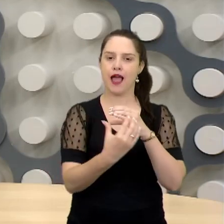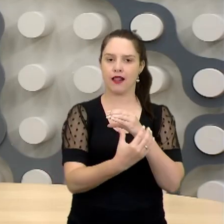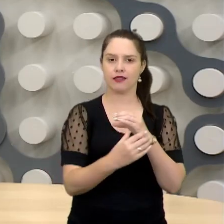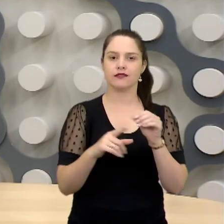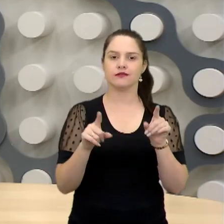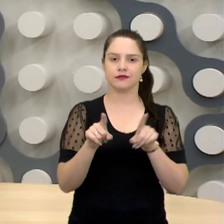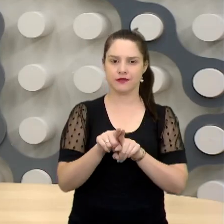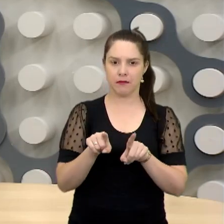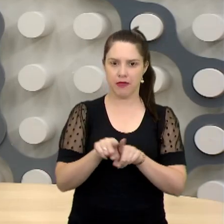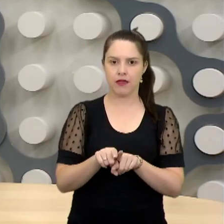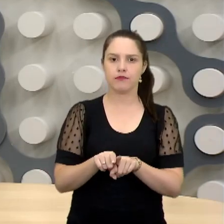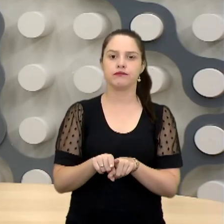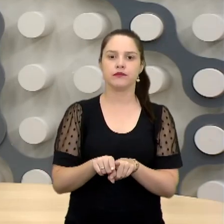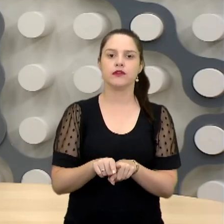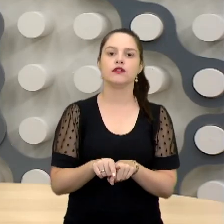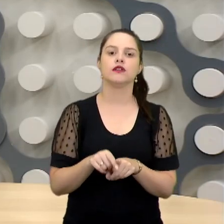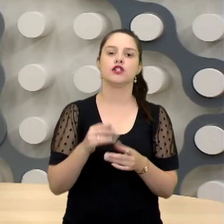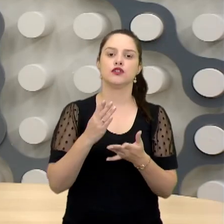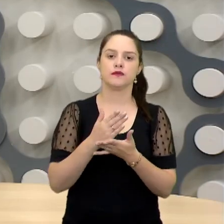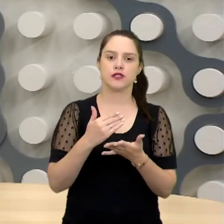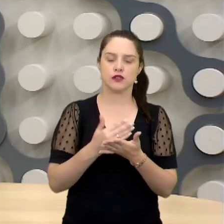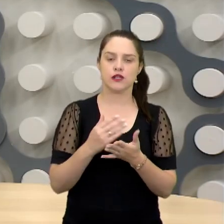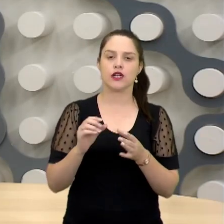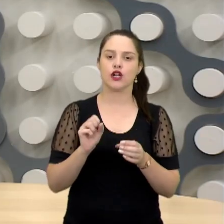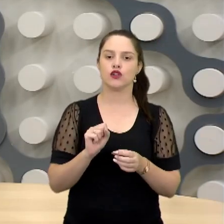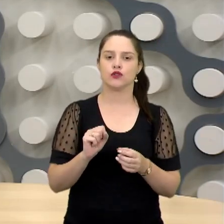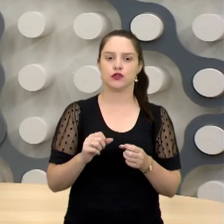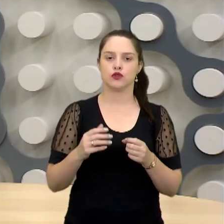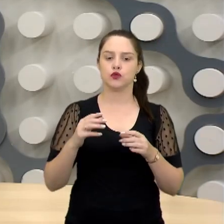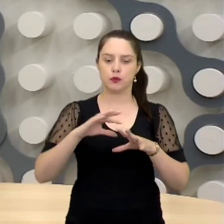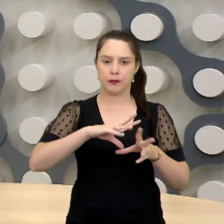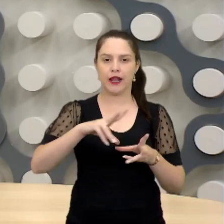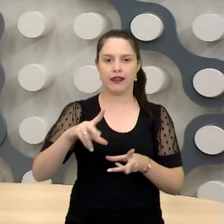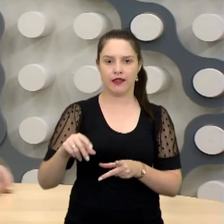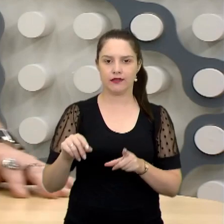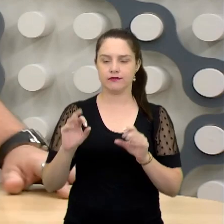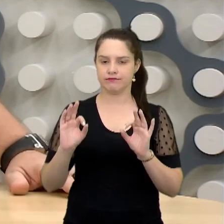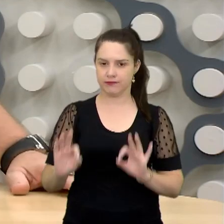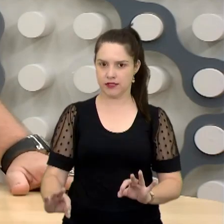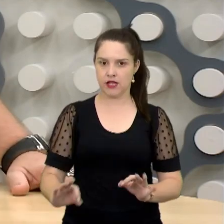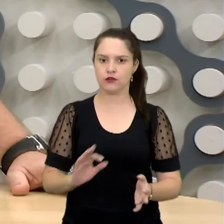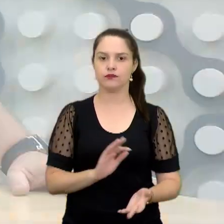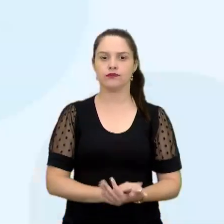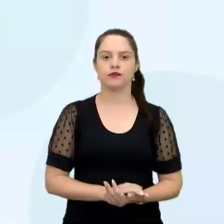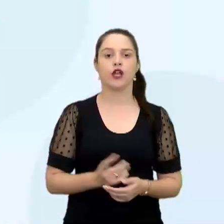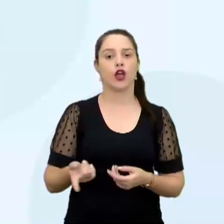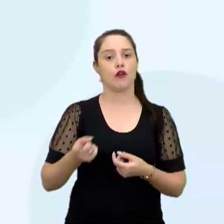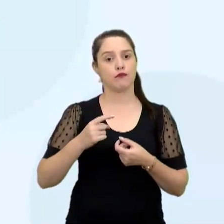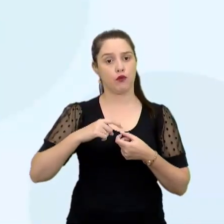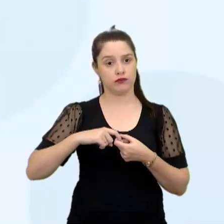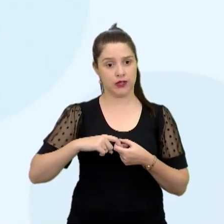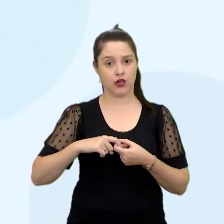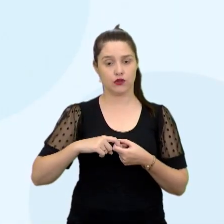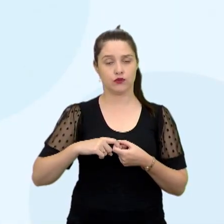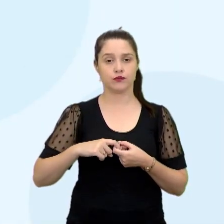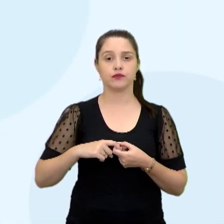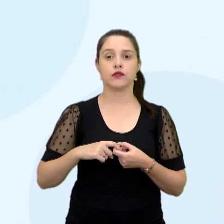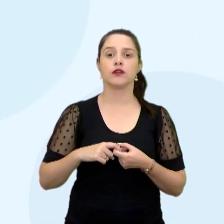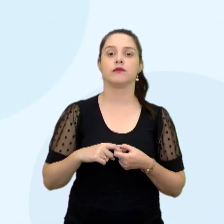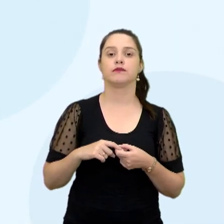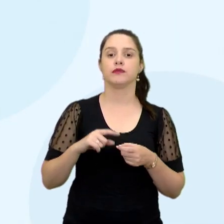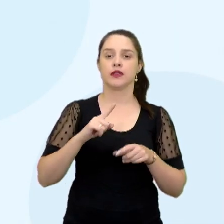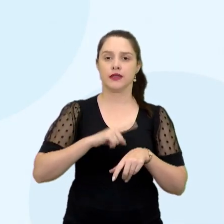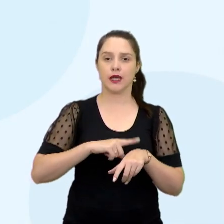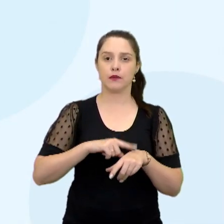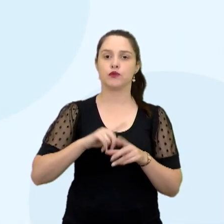acumulando aí, principalmente na superfície do planeta. Tá certo? E aí, voltando lá para a escala do tempo geológico, né,